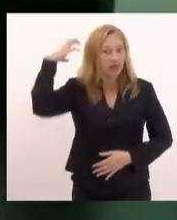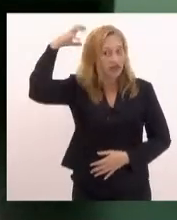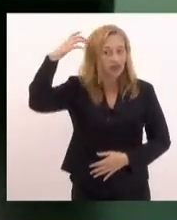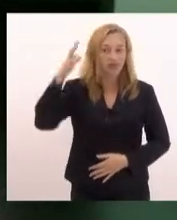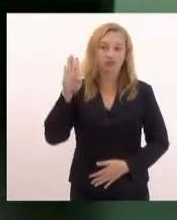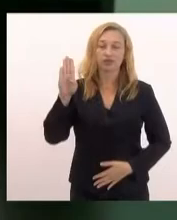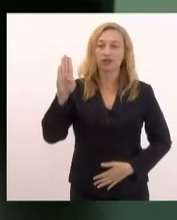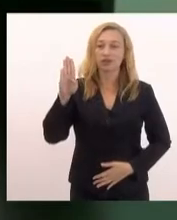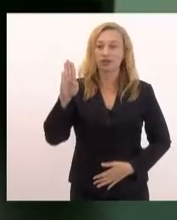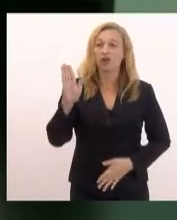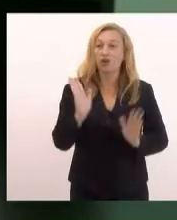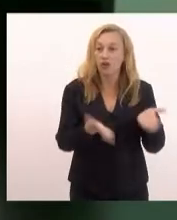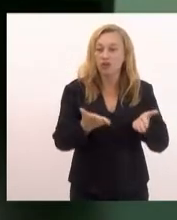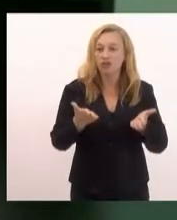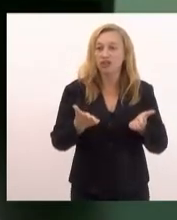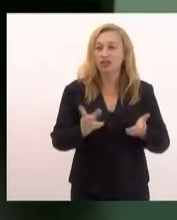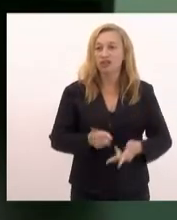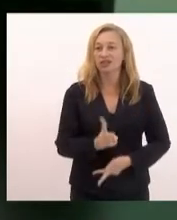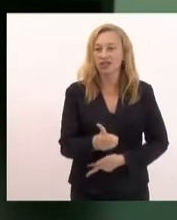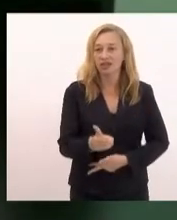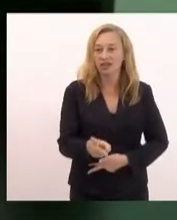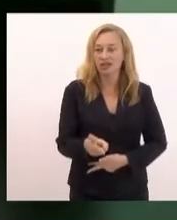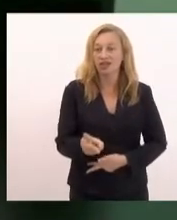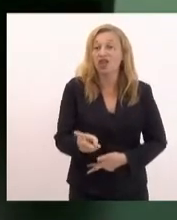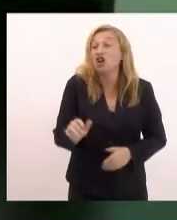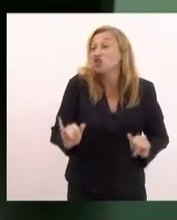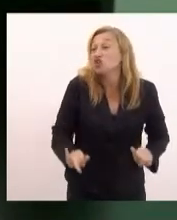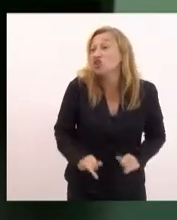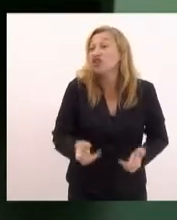presente, hoje e sempre. Doa quem doer,